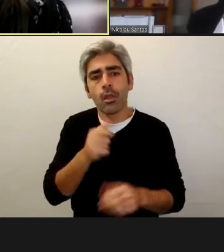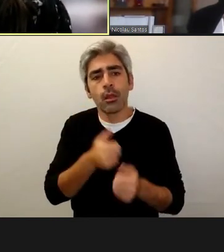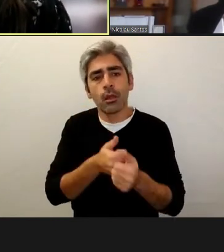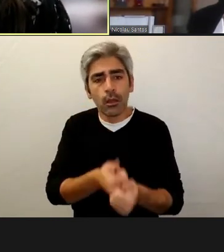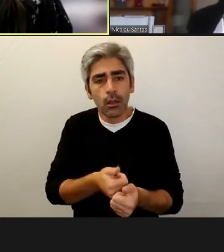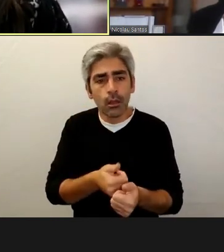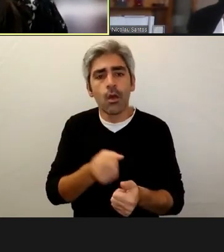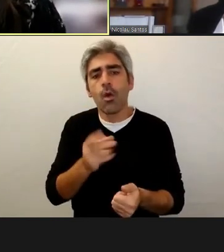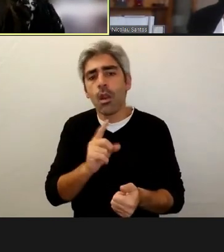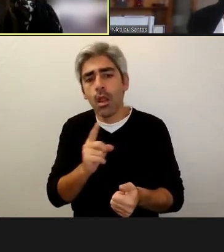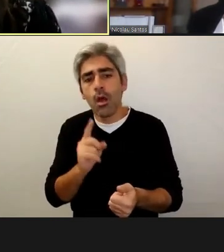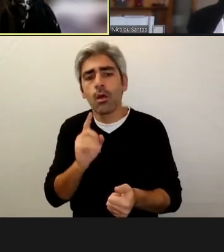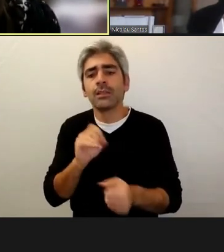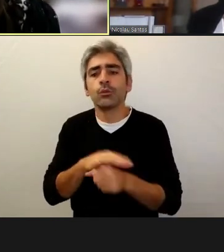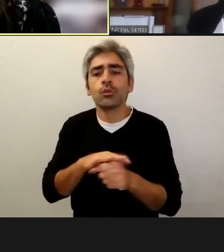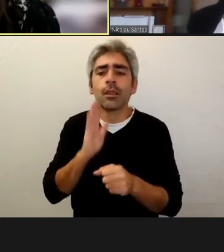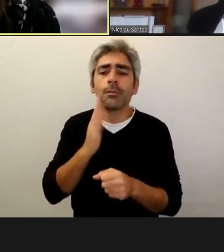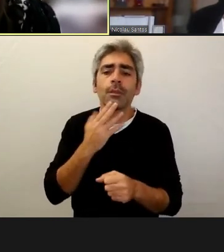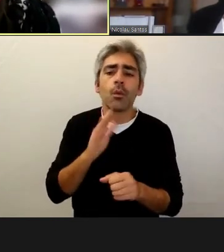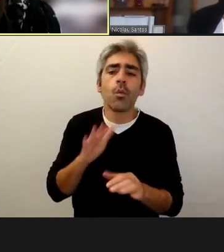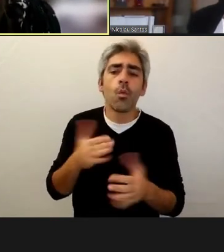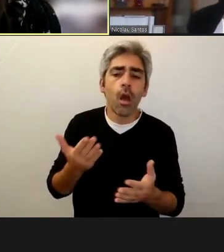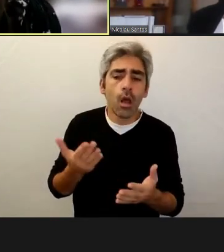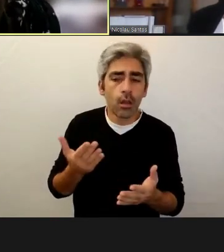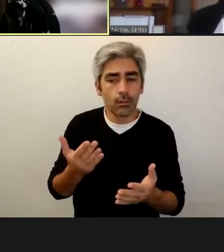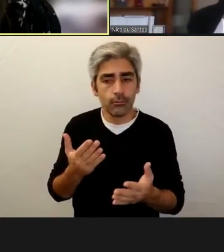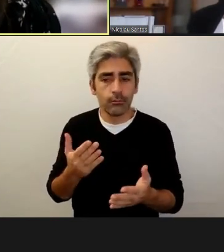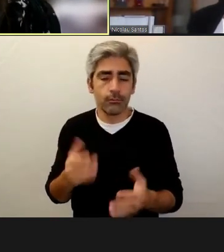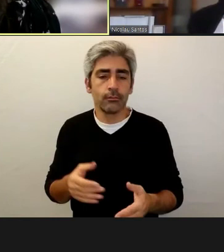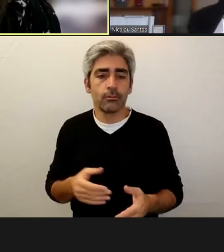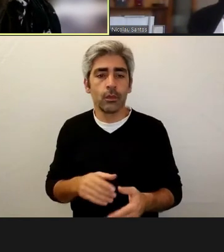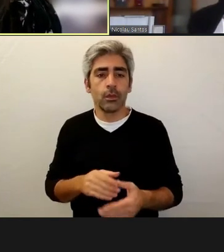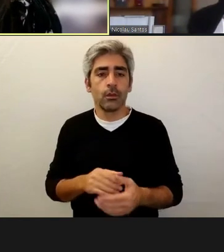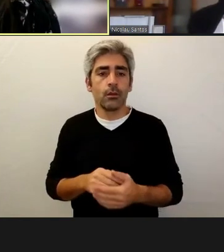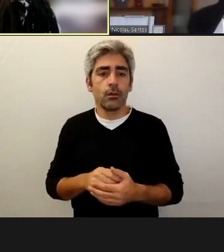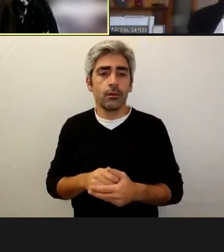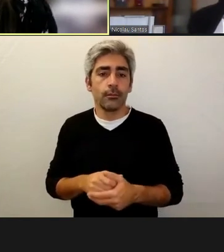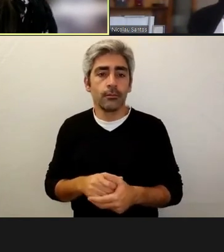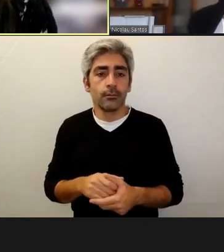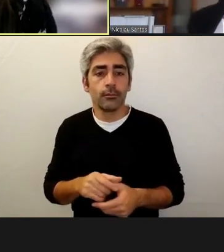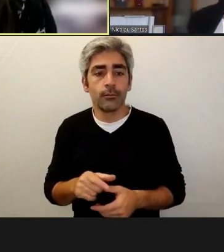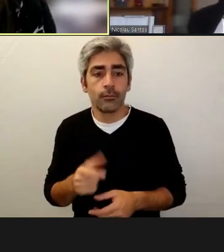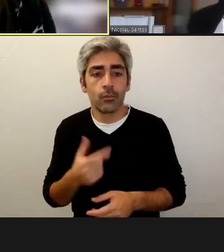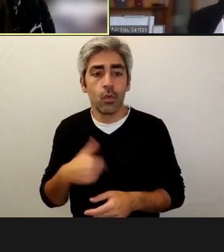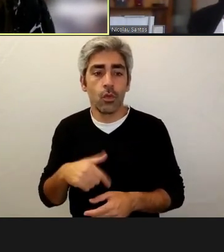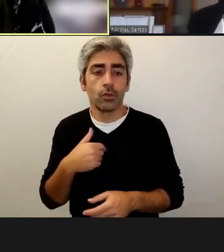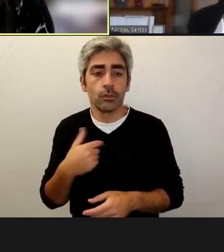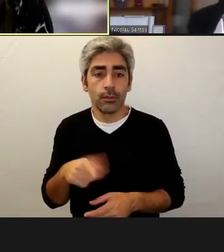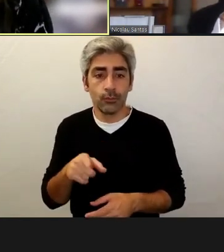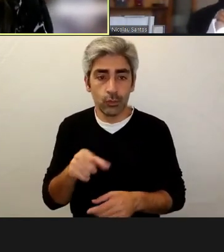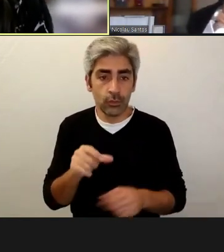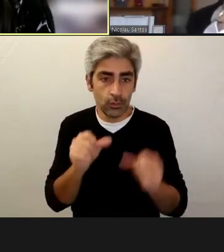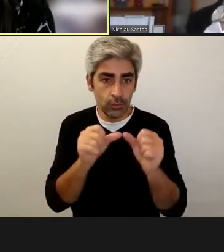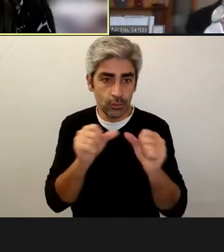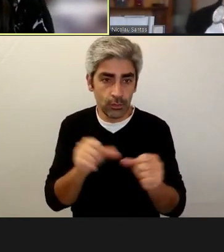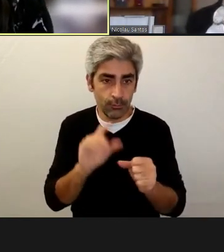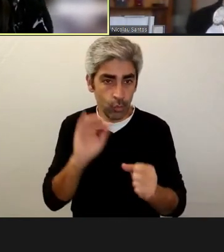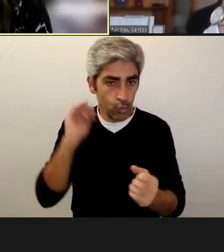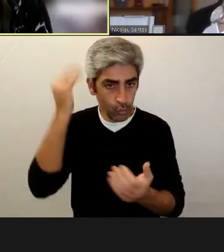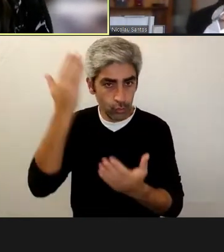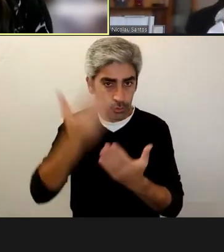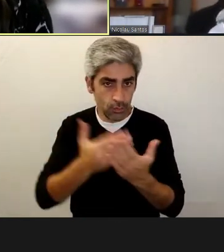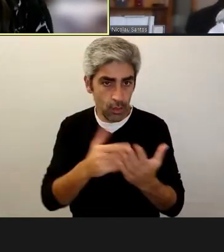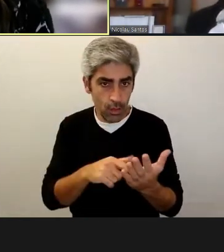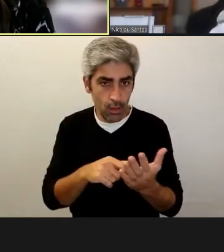que circunstâncias. E aí, o facto de nós termos estes mecanismos na Constituição,